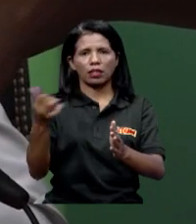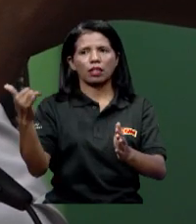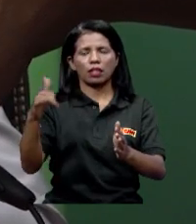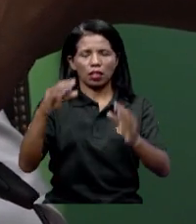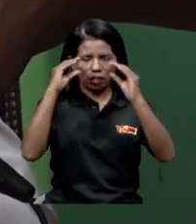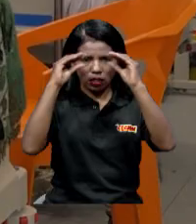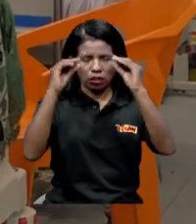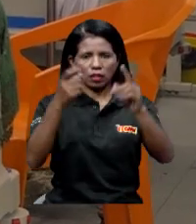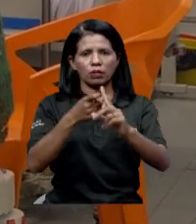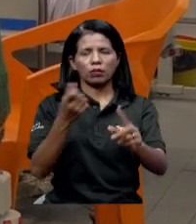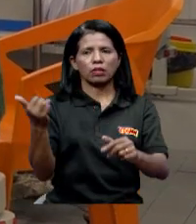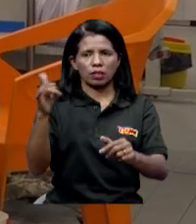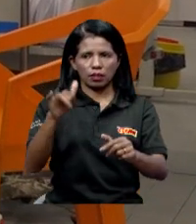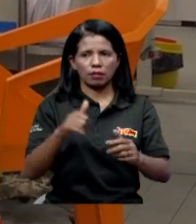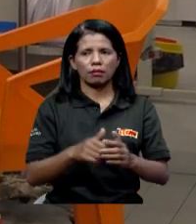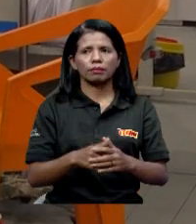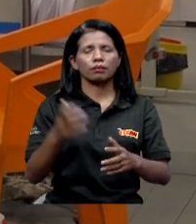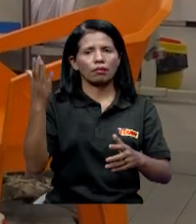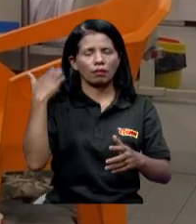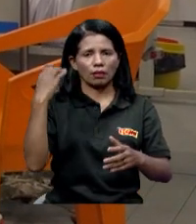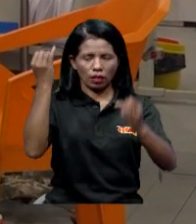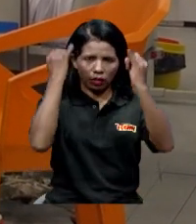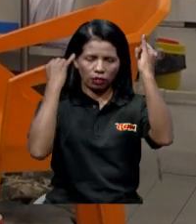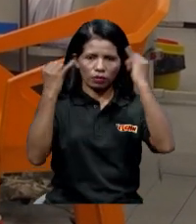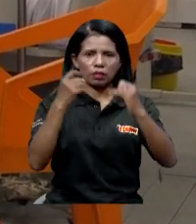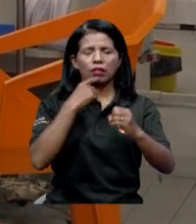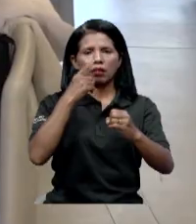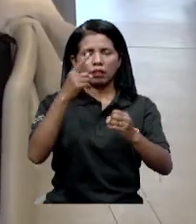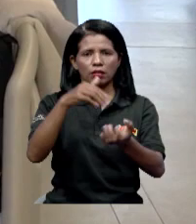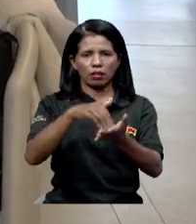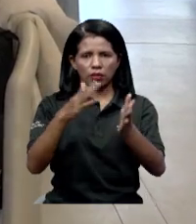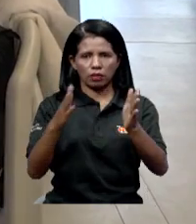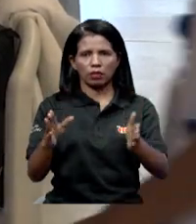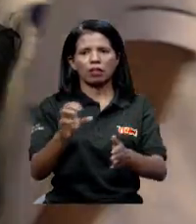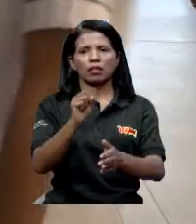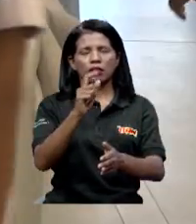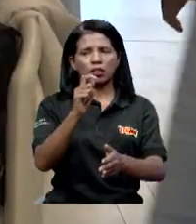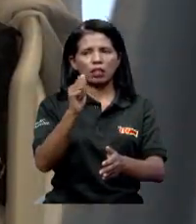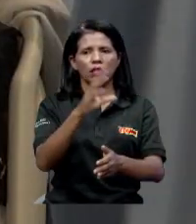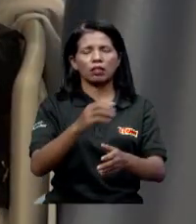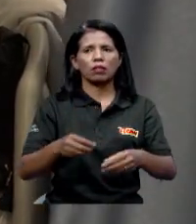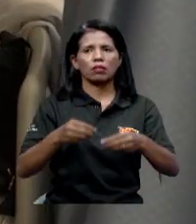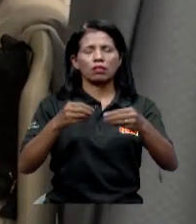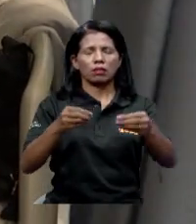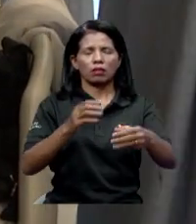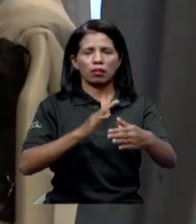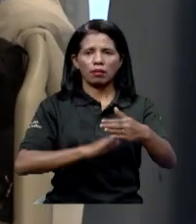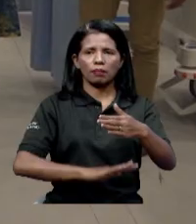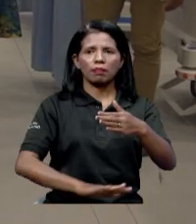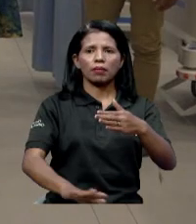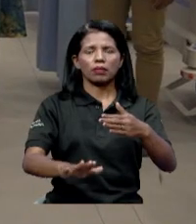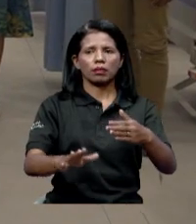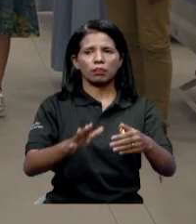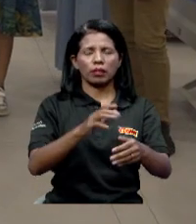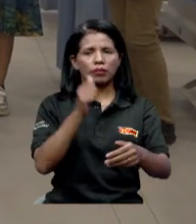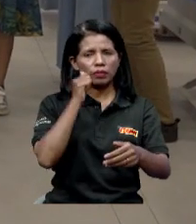hanurin wasisira. Antes ne ia informasaun katak ia estudante estagiário Balon fo partu ba ina feto sira.